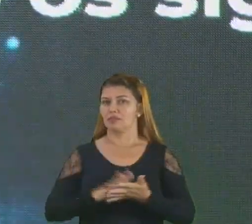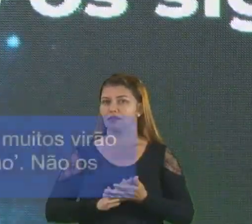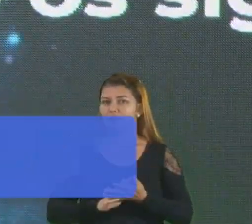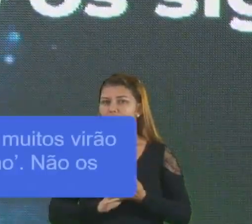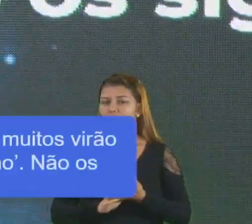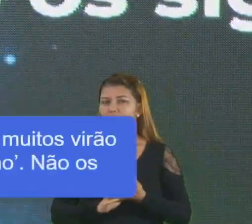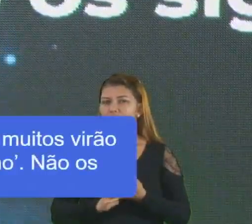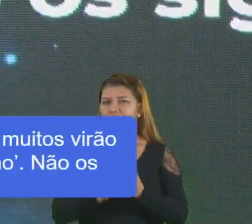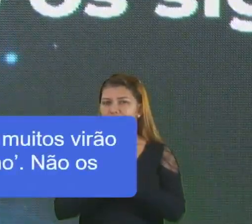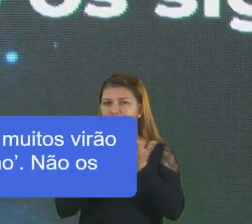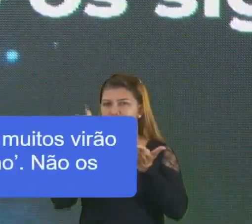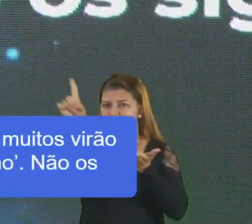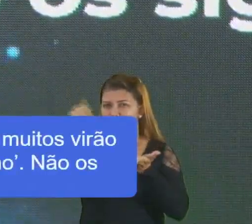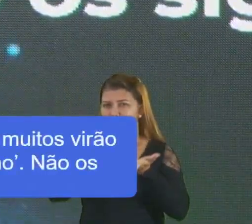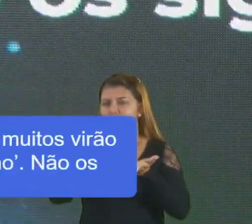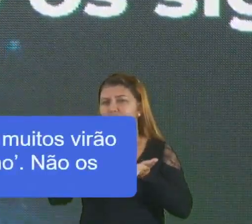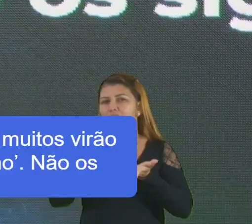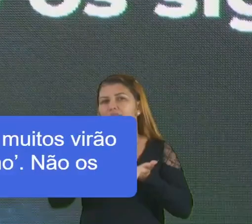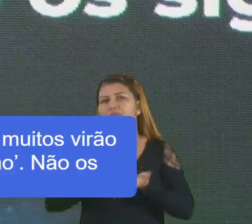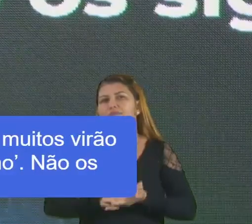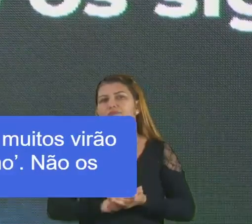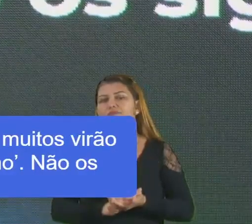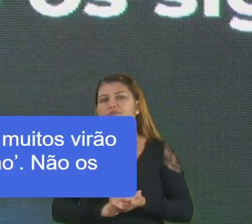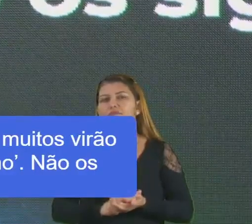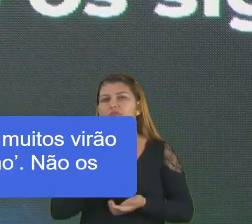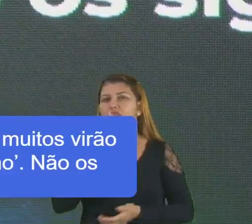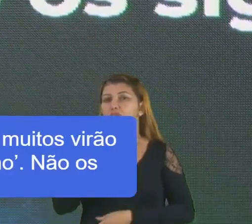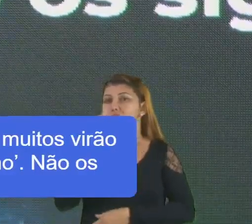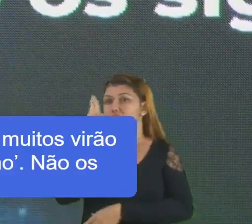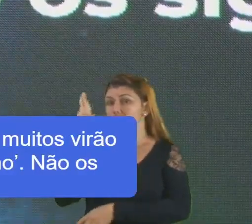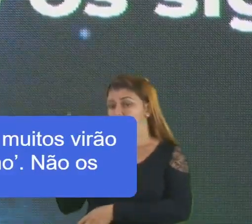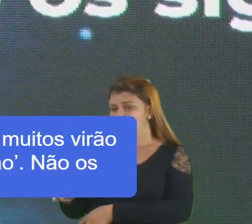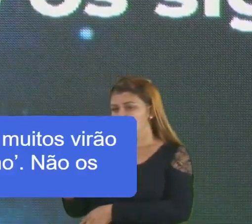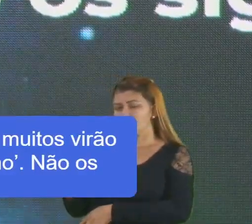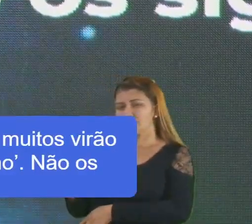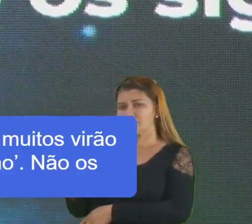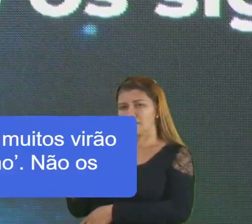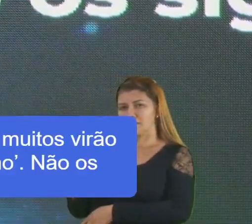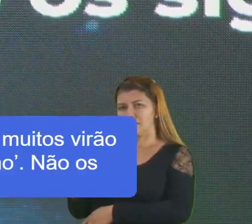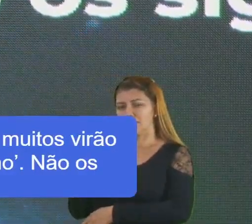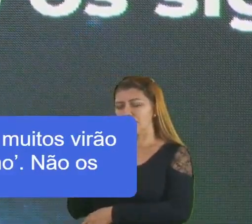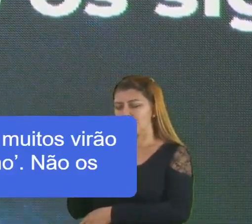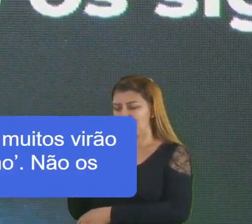Lucas capítulo 21, versículo 8, respondeu então ele,